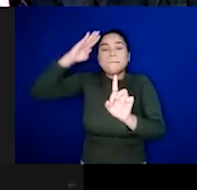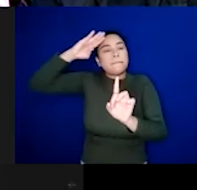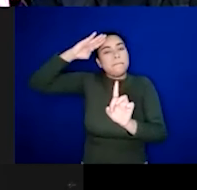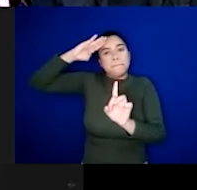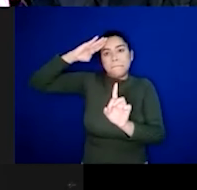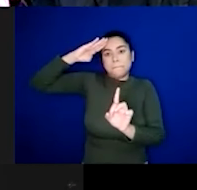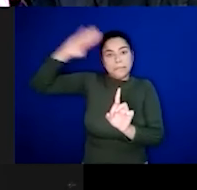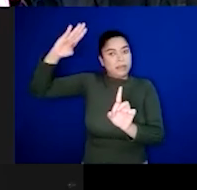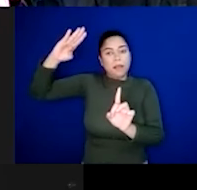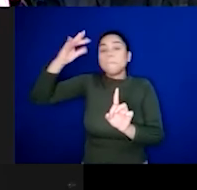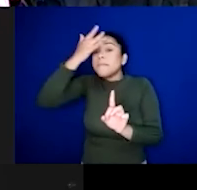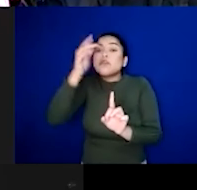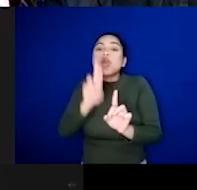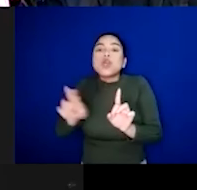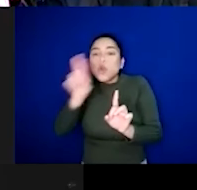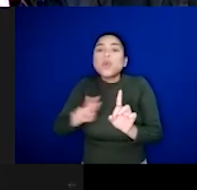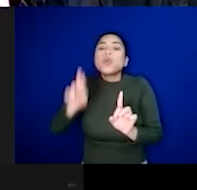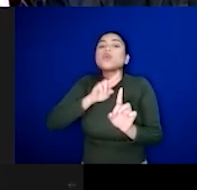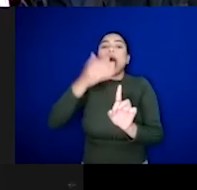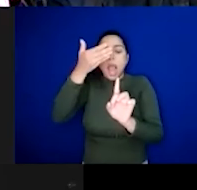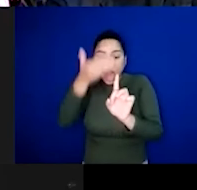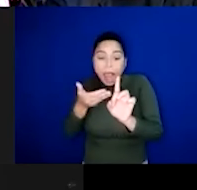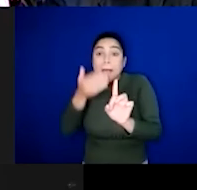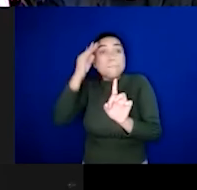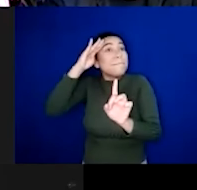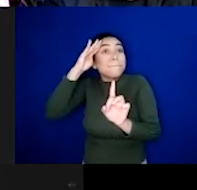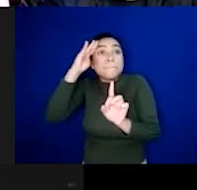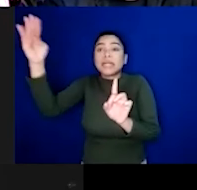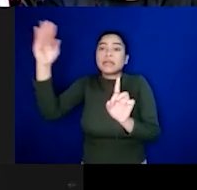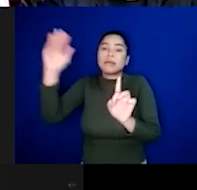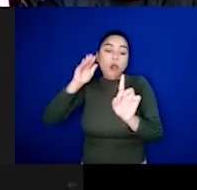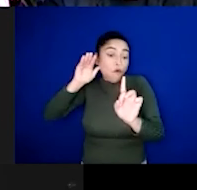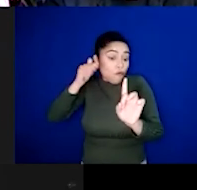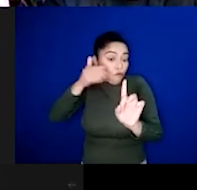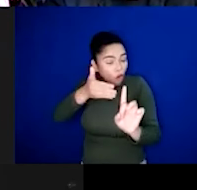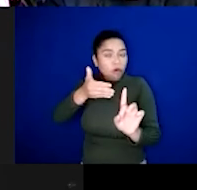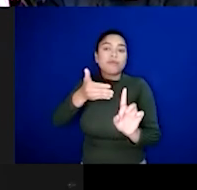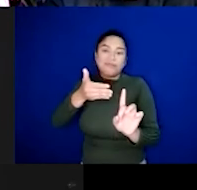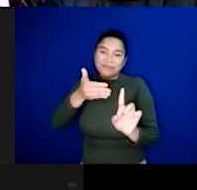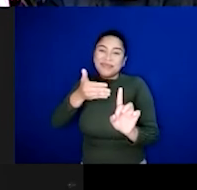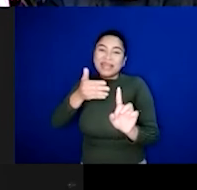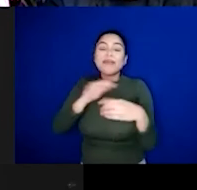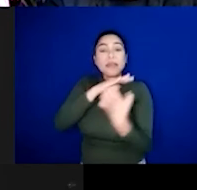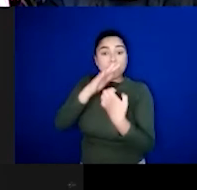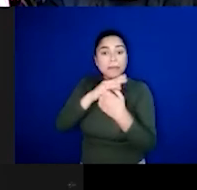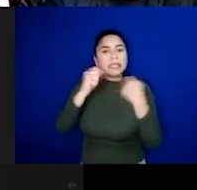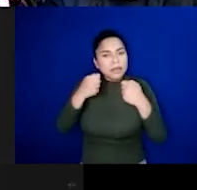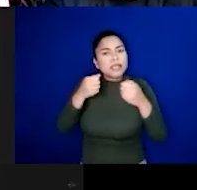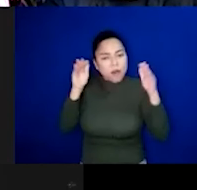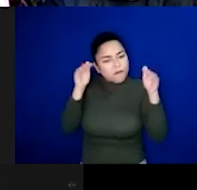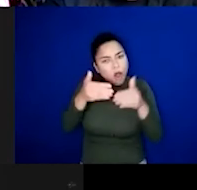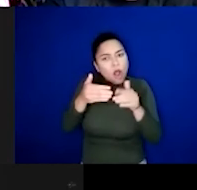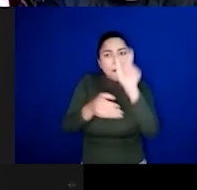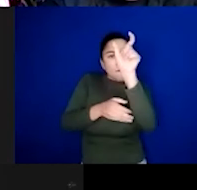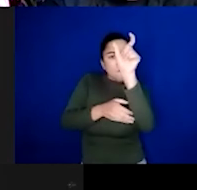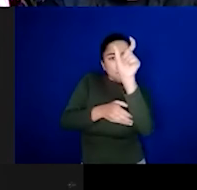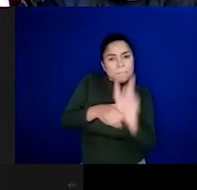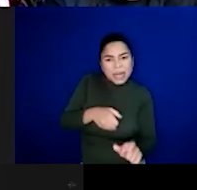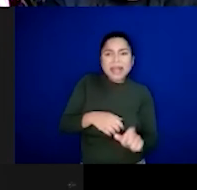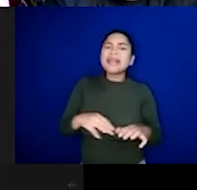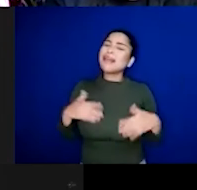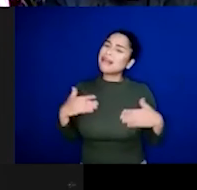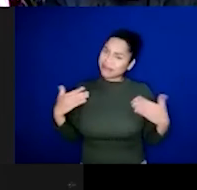precisa estar no centro é isso tá sem não Vote em diversas empresas na e a questão fundamental é será que a gente tá